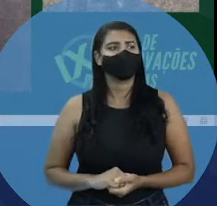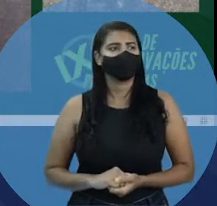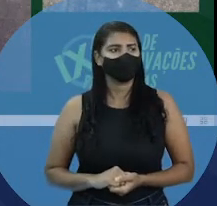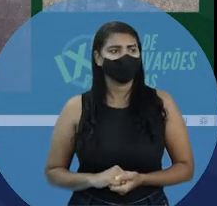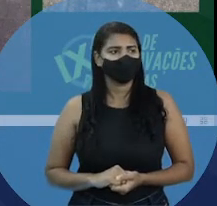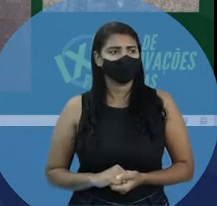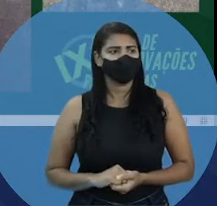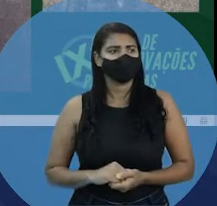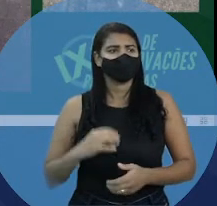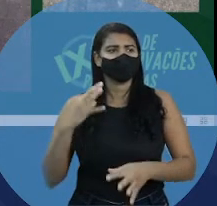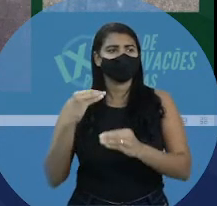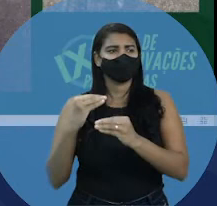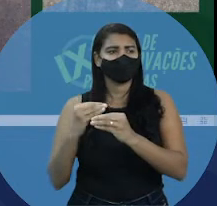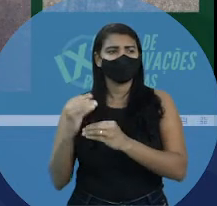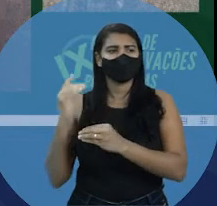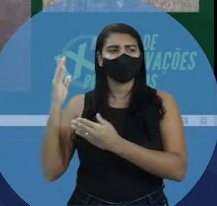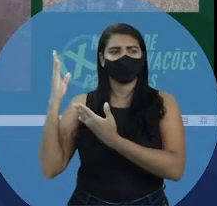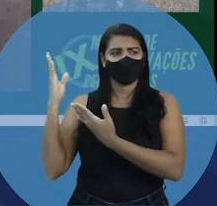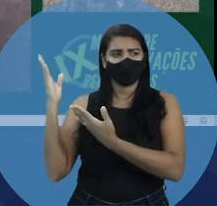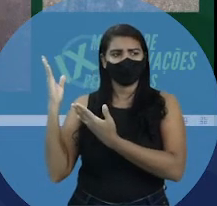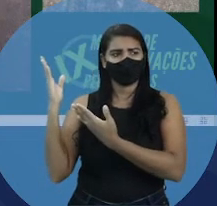ainda apelidou alguns jarros aí.